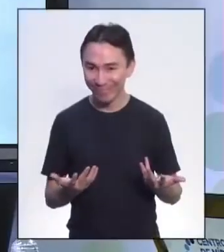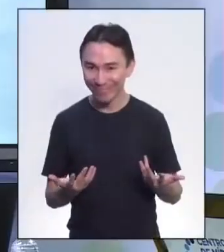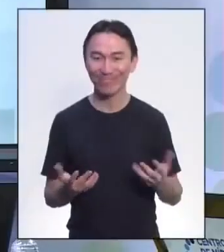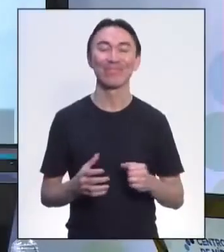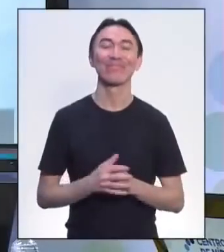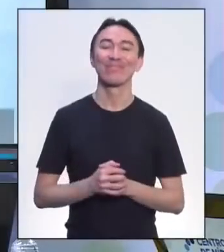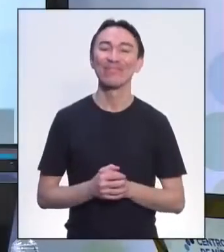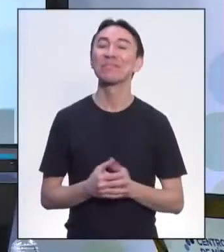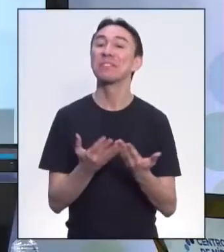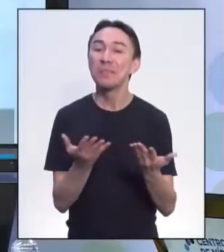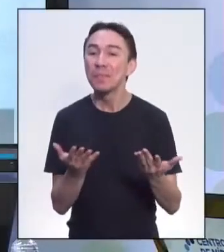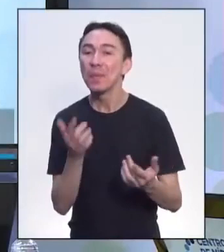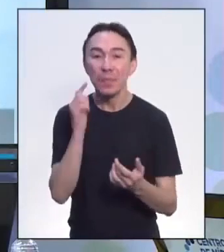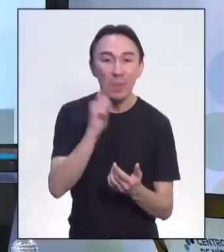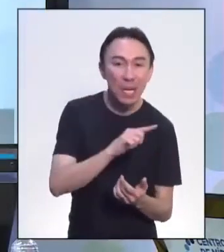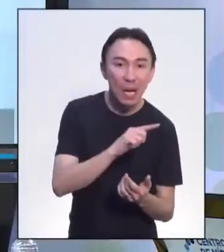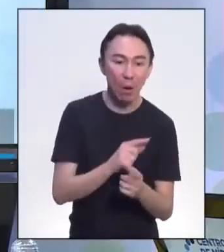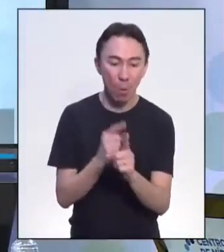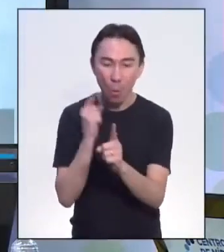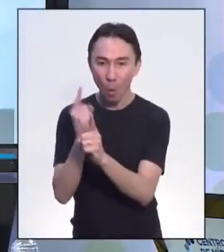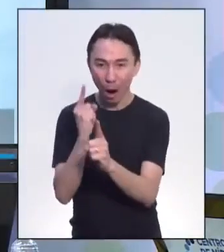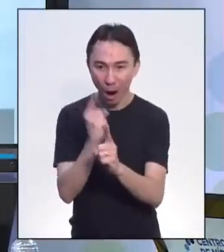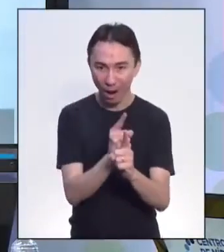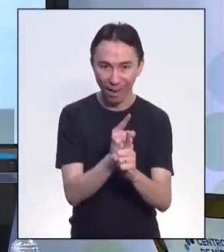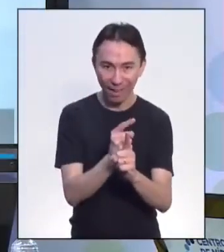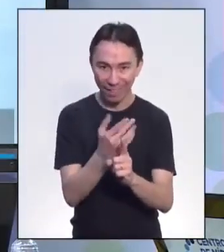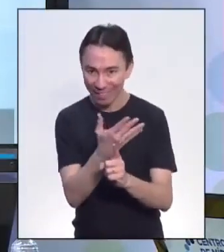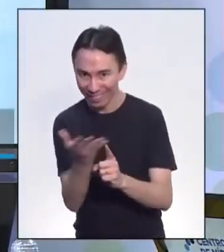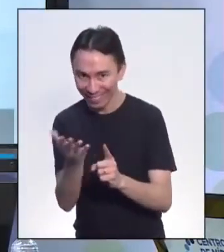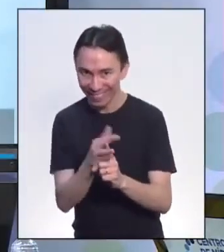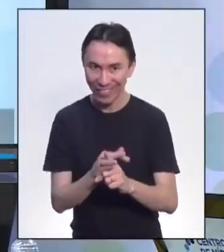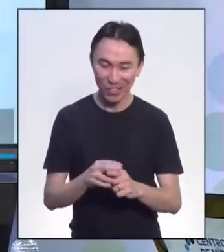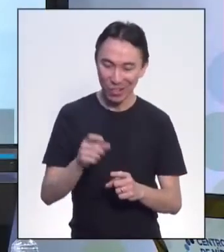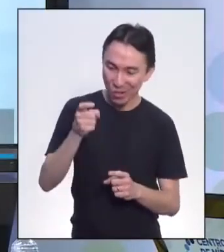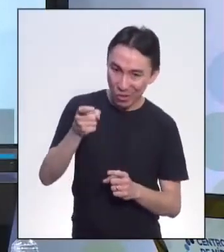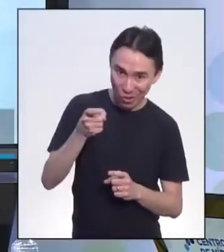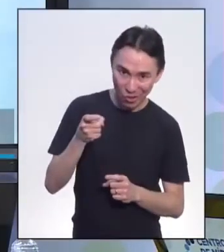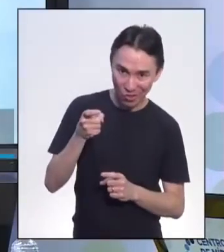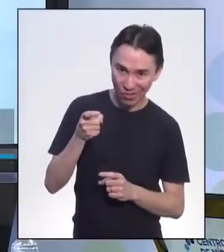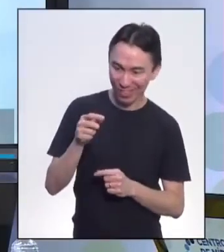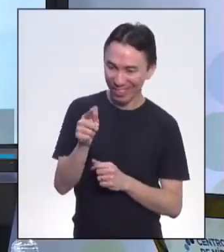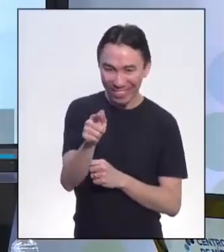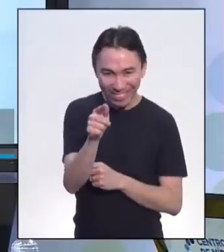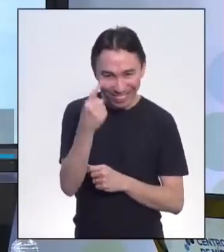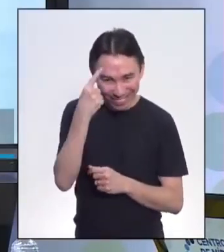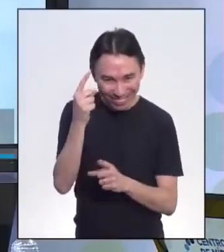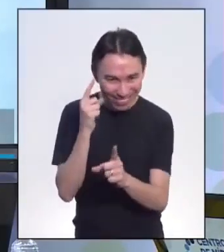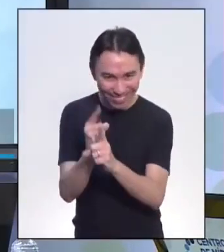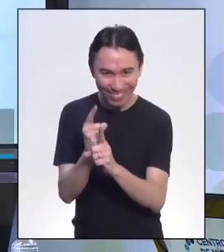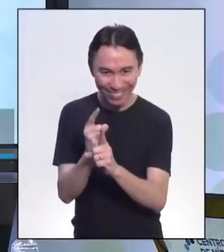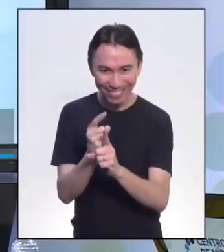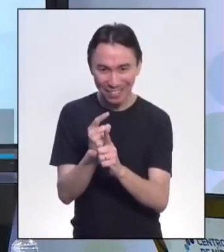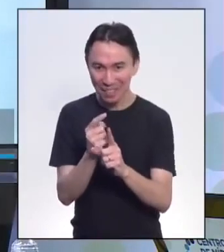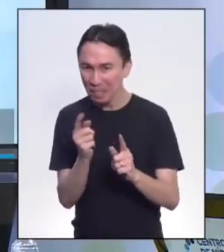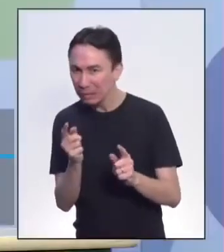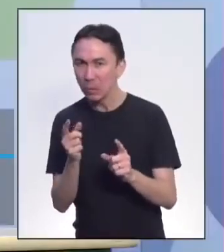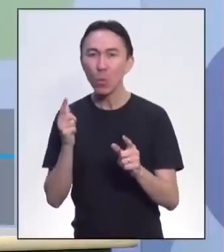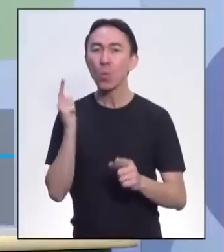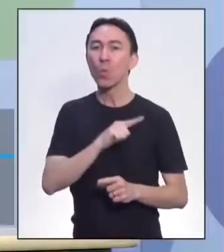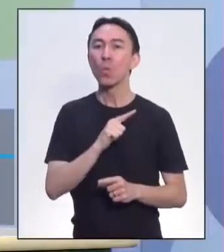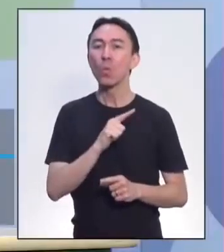Voltamos. E aí, pessoal, vocês conseguiram achar os pares ordenados dessa função g de x, que é x² menos 4? Professora Inês, eles